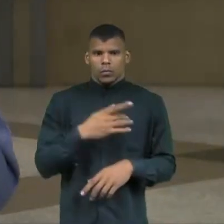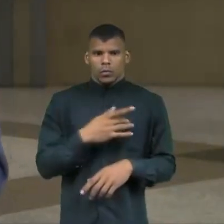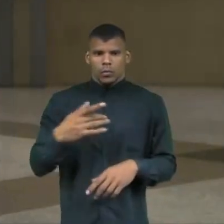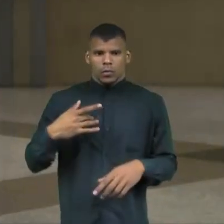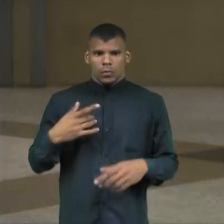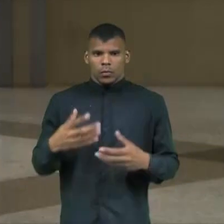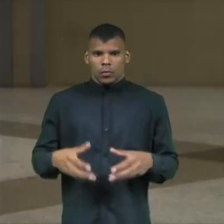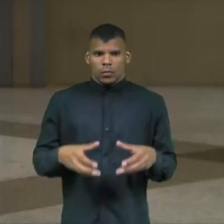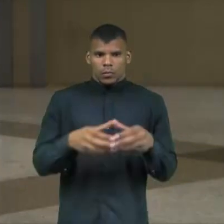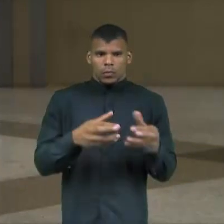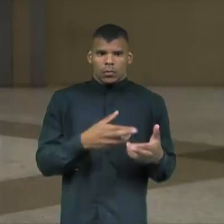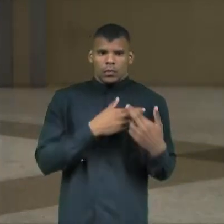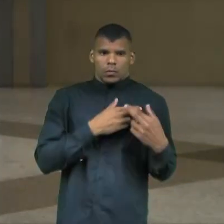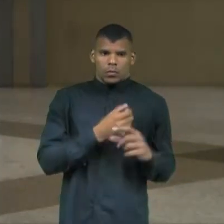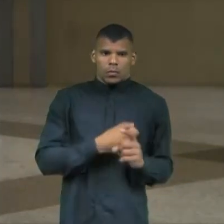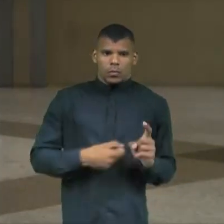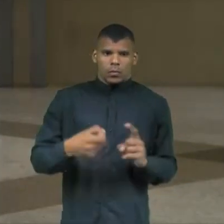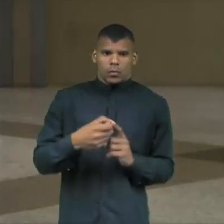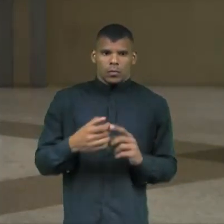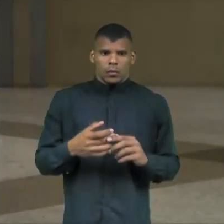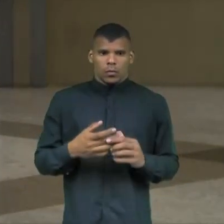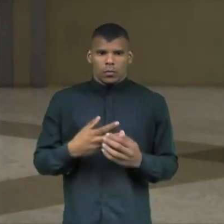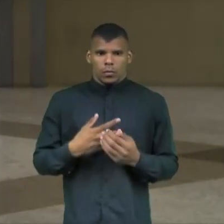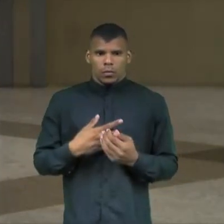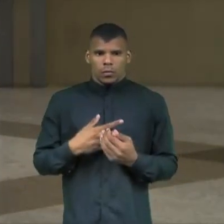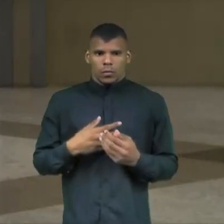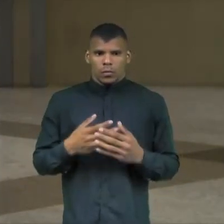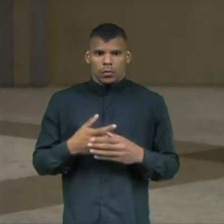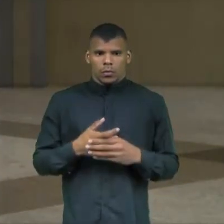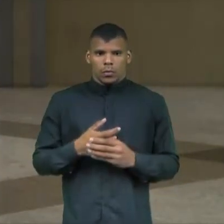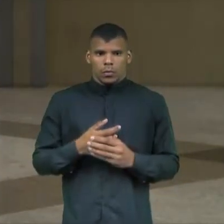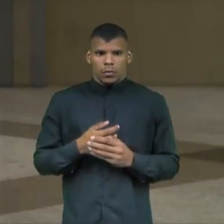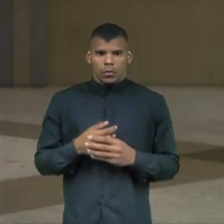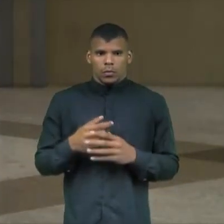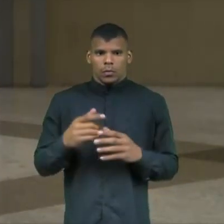de Responsabilidade Social. Eu vou receber a Luciana Bem, ela é